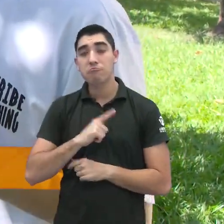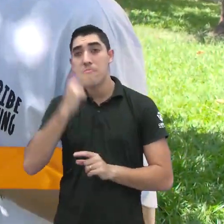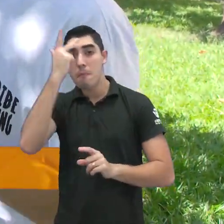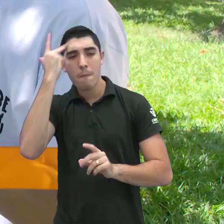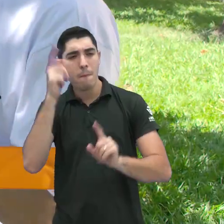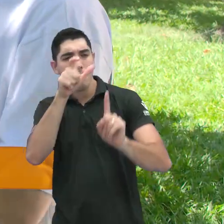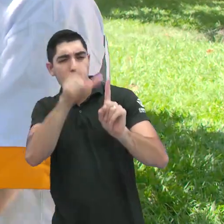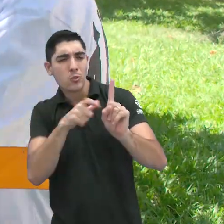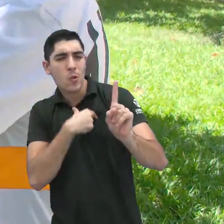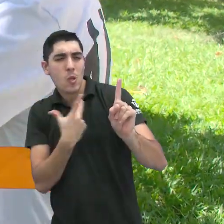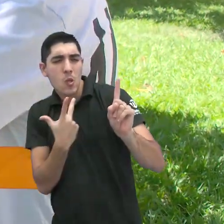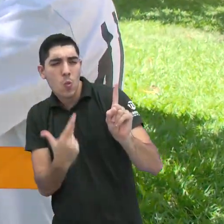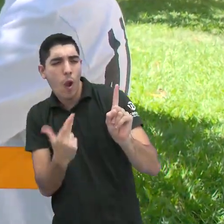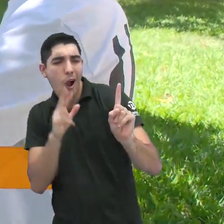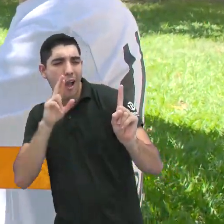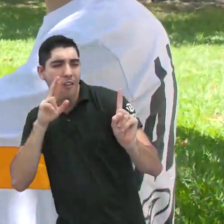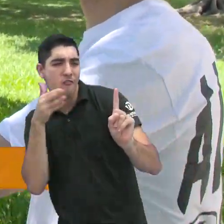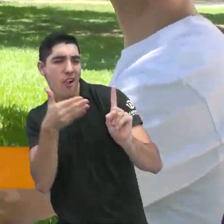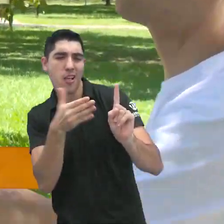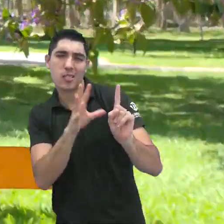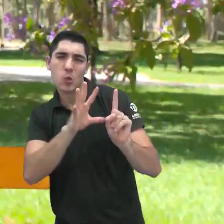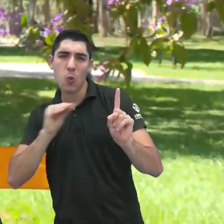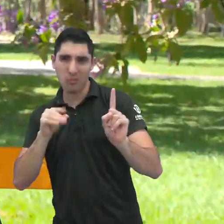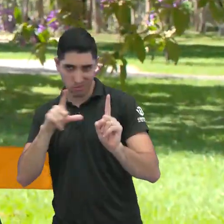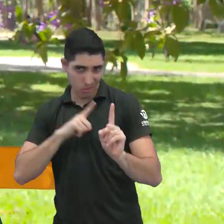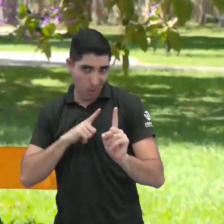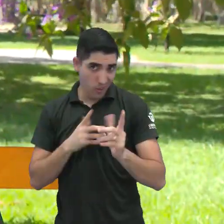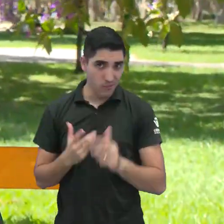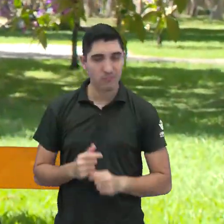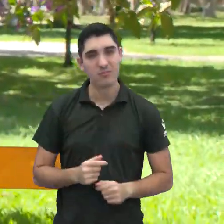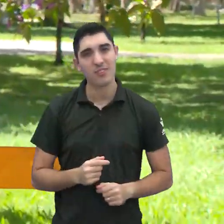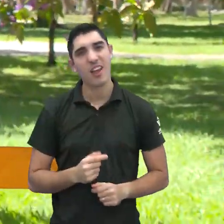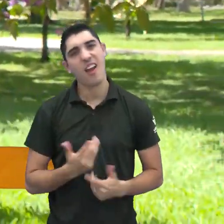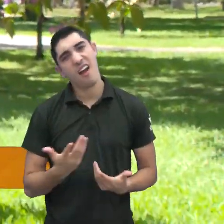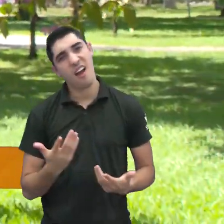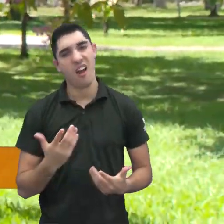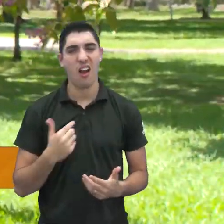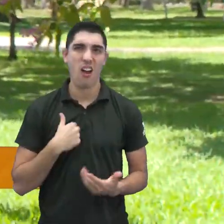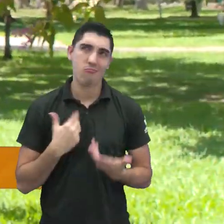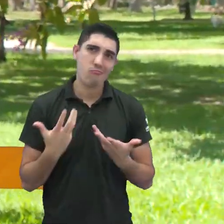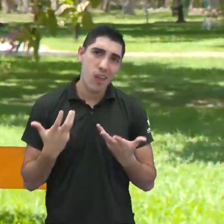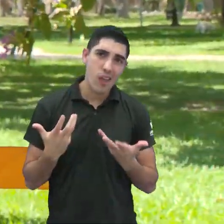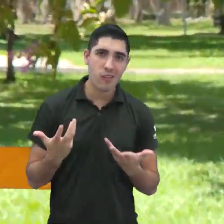você quer ser e tal? Ah, eu quero ser tipo...